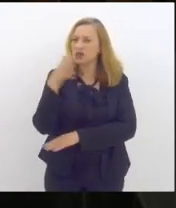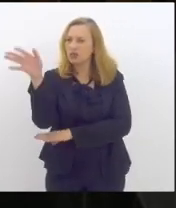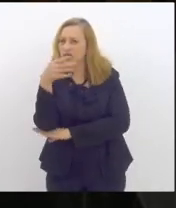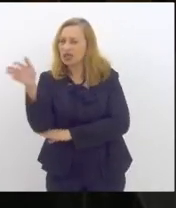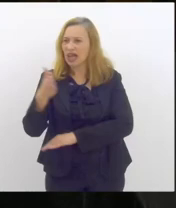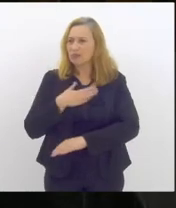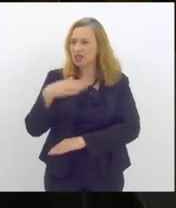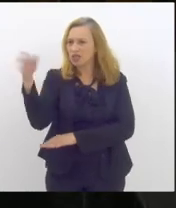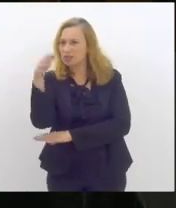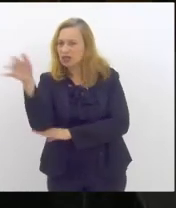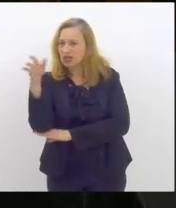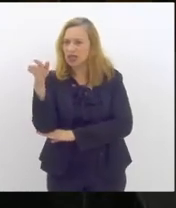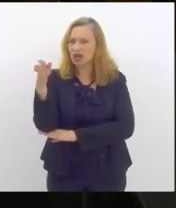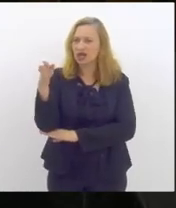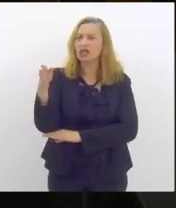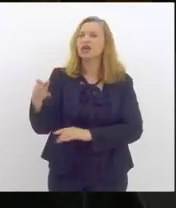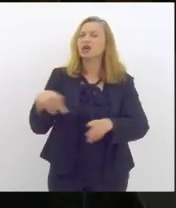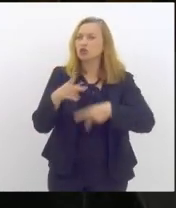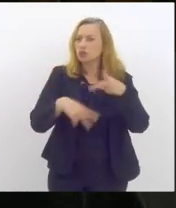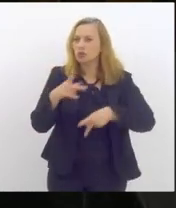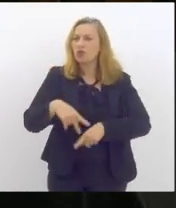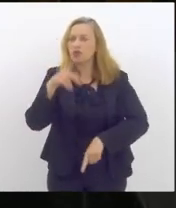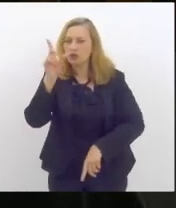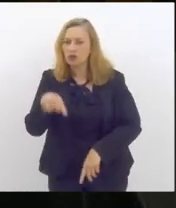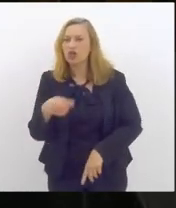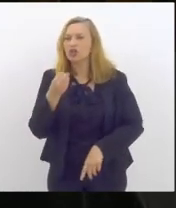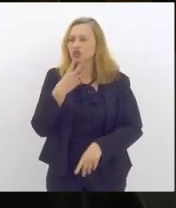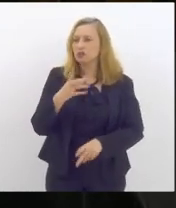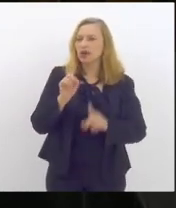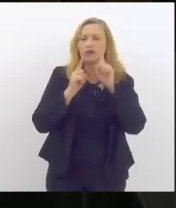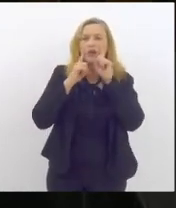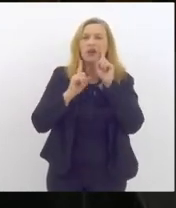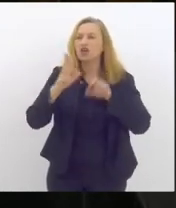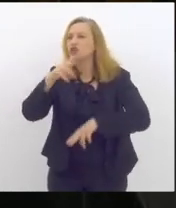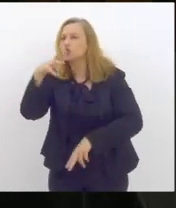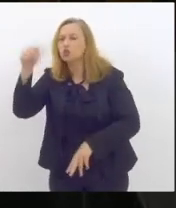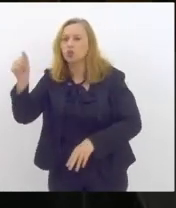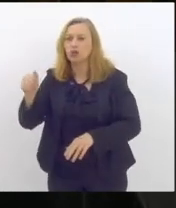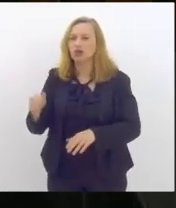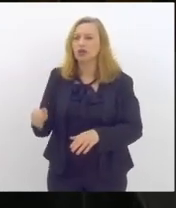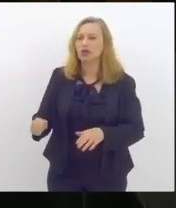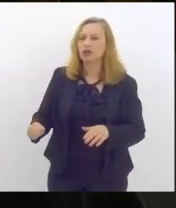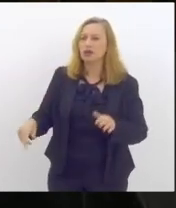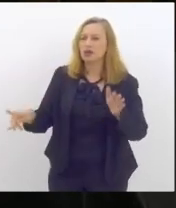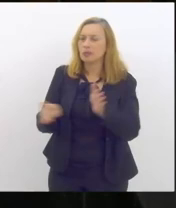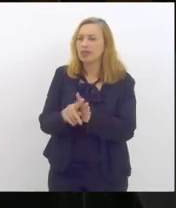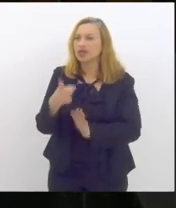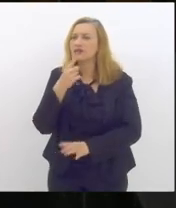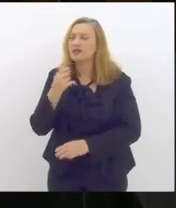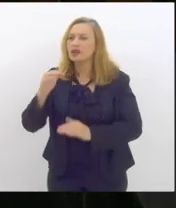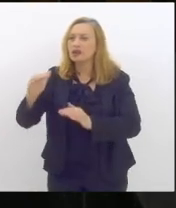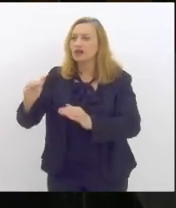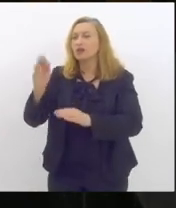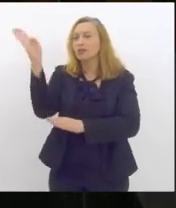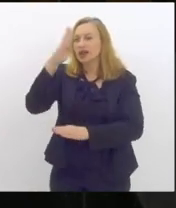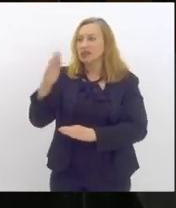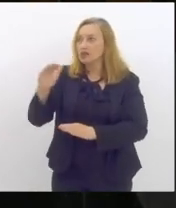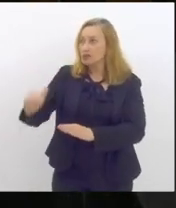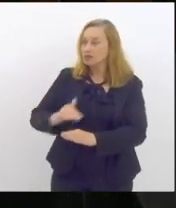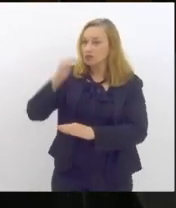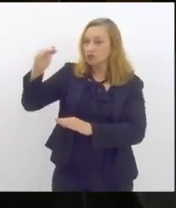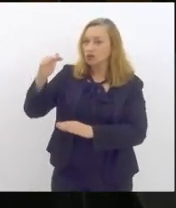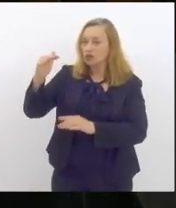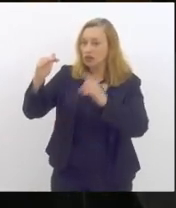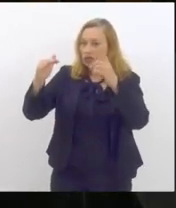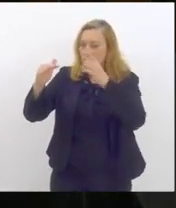a minha bandeira a bandeira da população de bem de Maricá jamais será Vermelha Brasil acima de turbo int ver